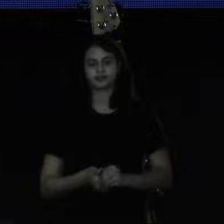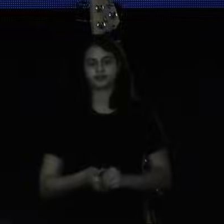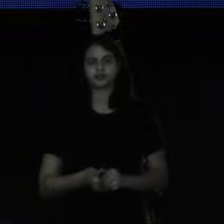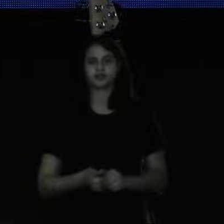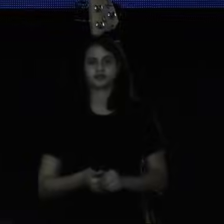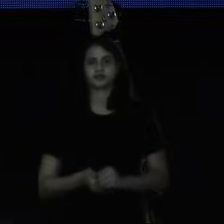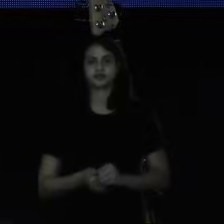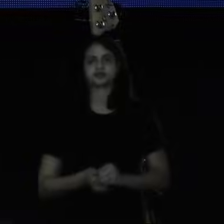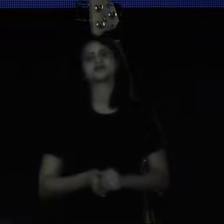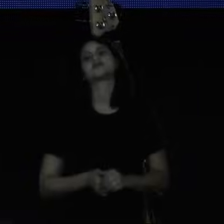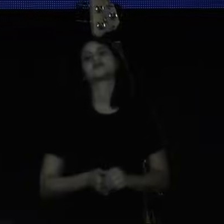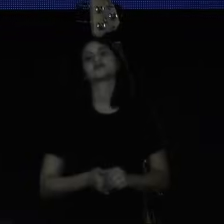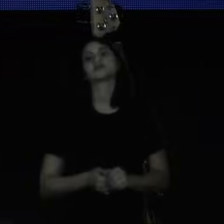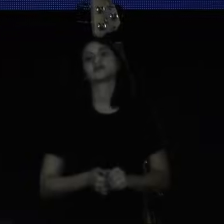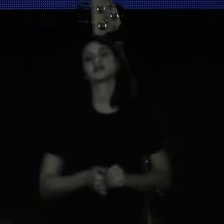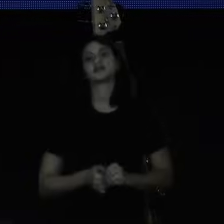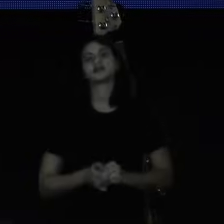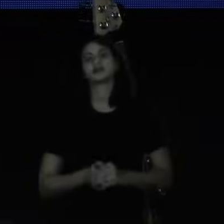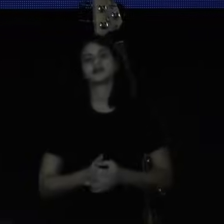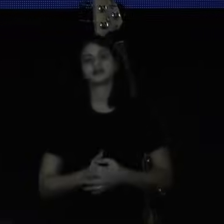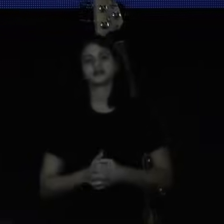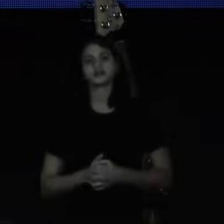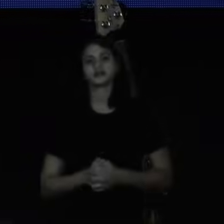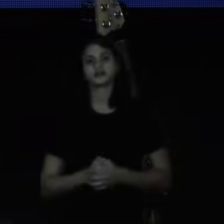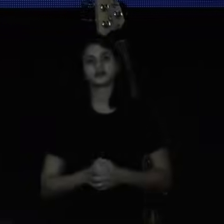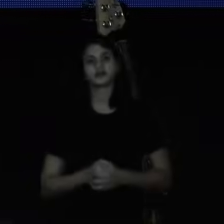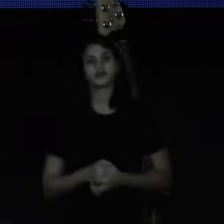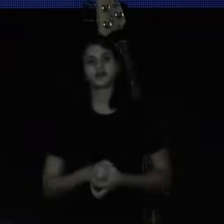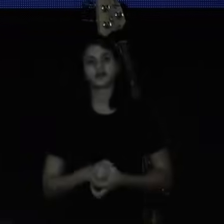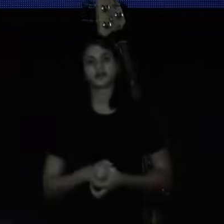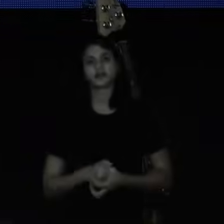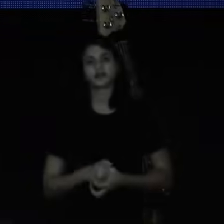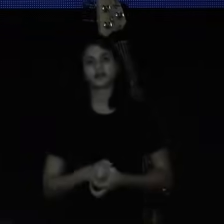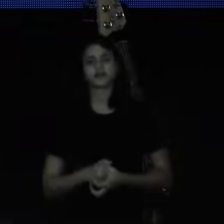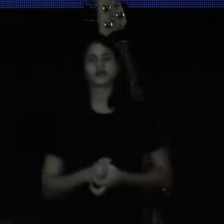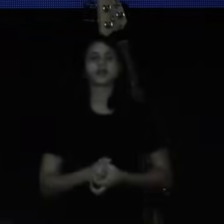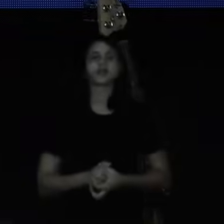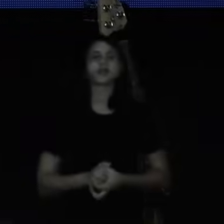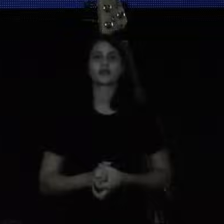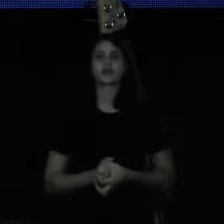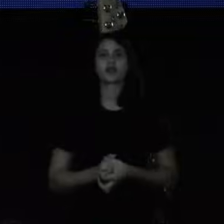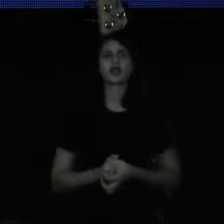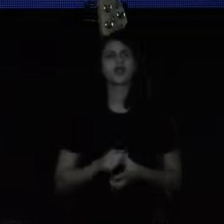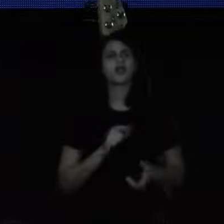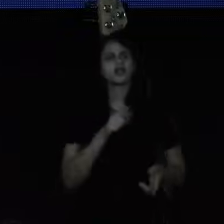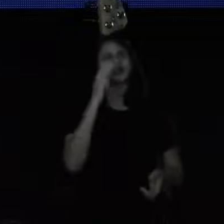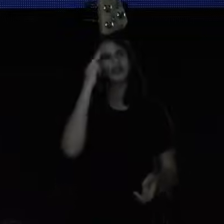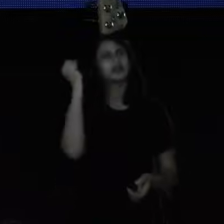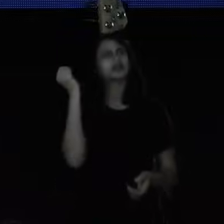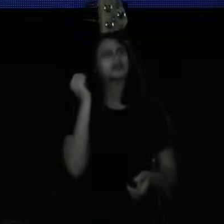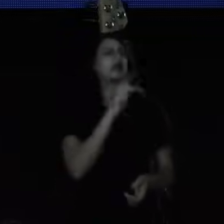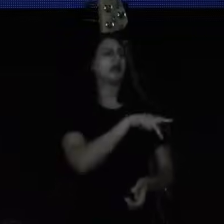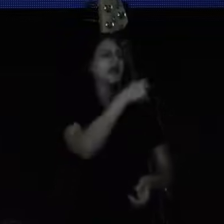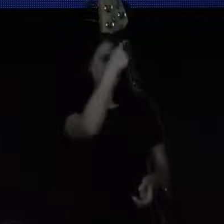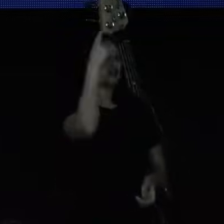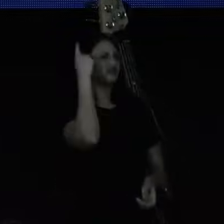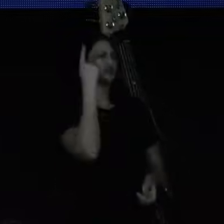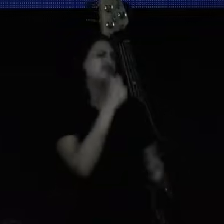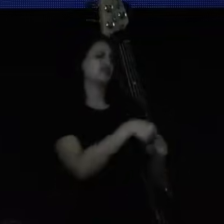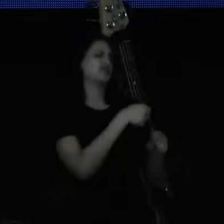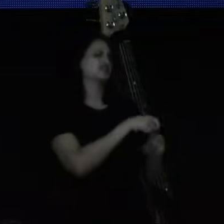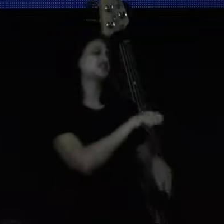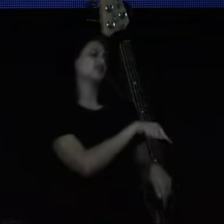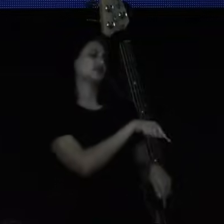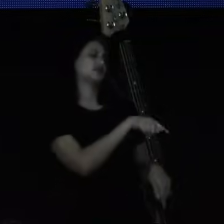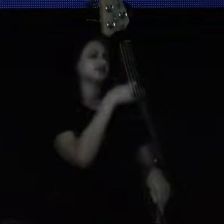Aí você não toma as atitudes que as pessoas imaginariam. Ele vai fazer isso, ela vai fazer isso. Ah,